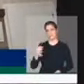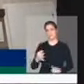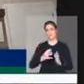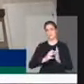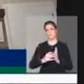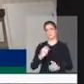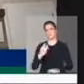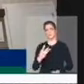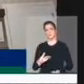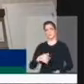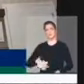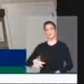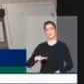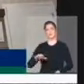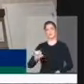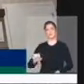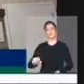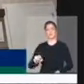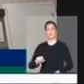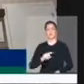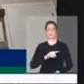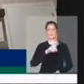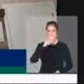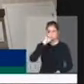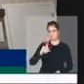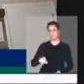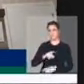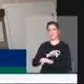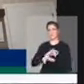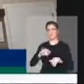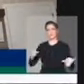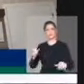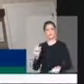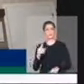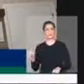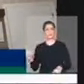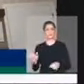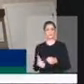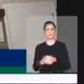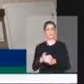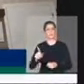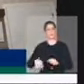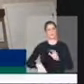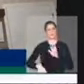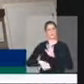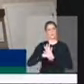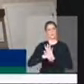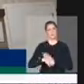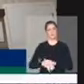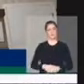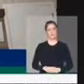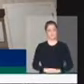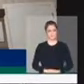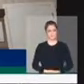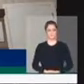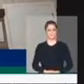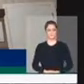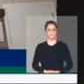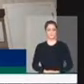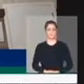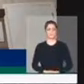esquerda determinou a divulgação ea não a cotação porque isso era clean como disse bem vossa excelência